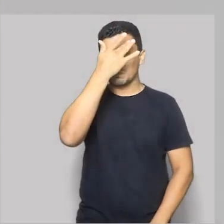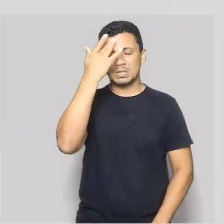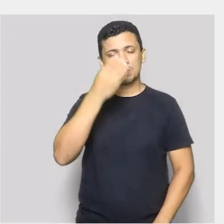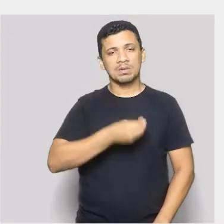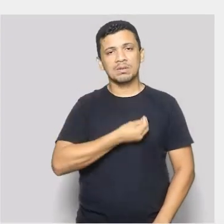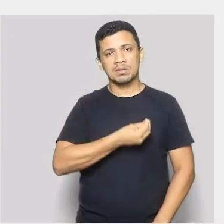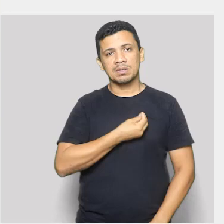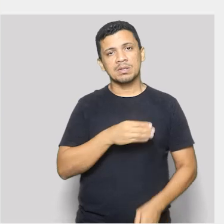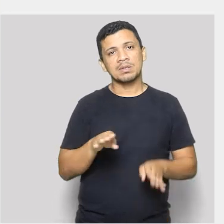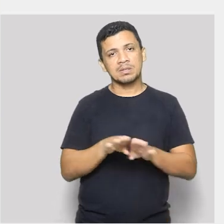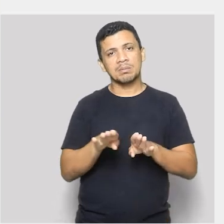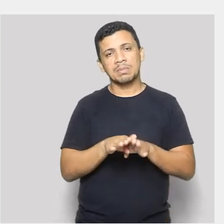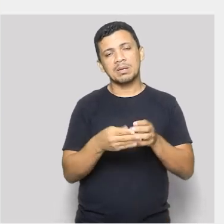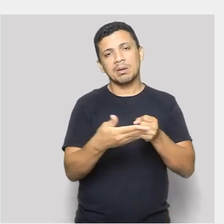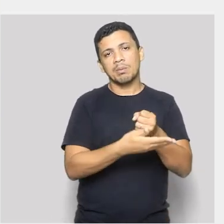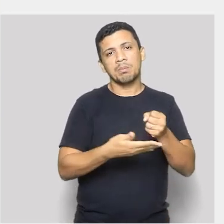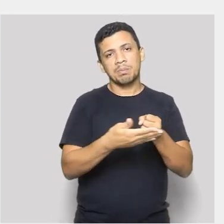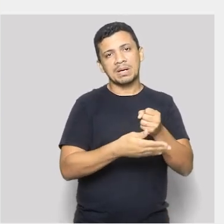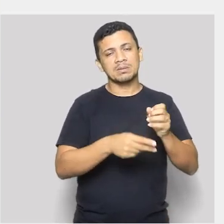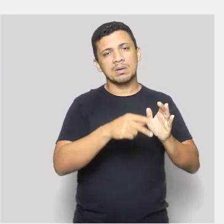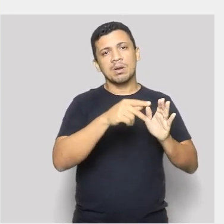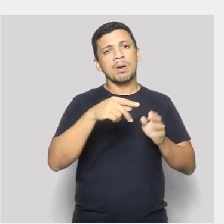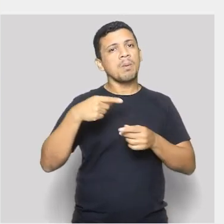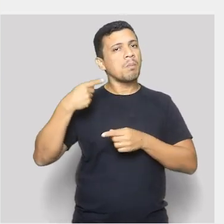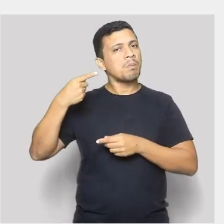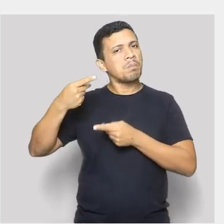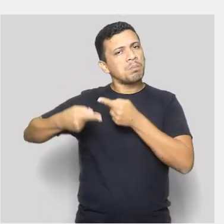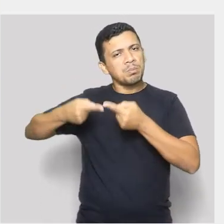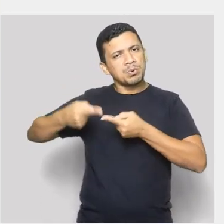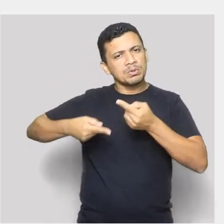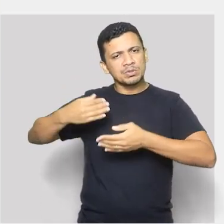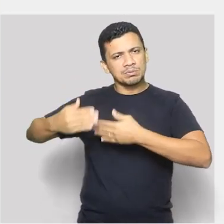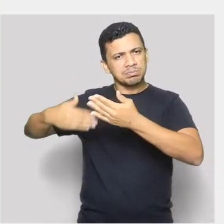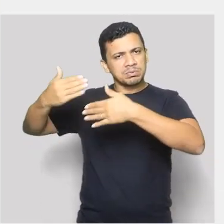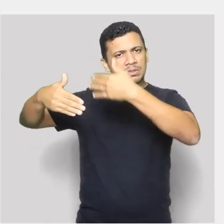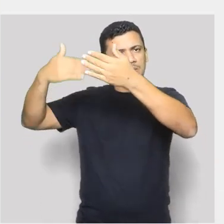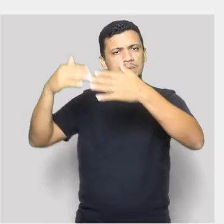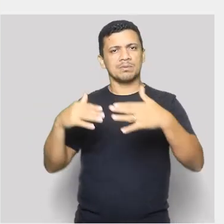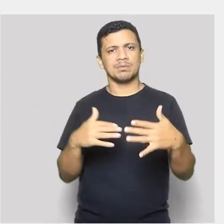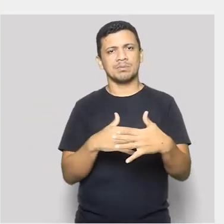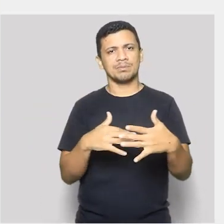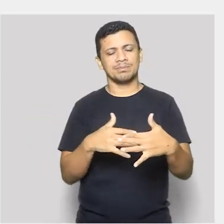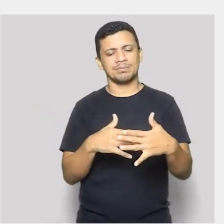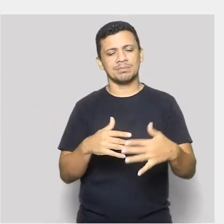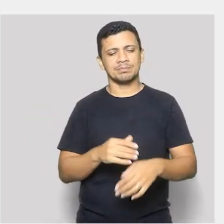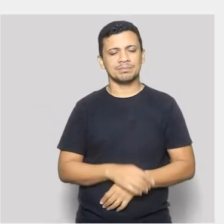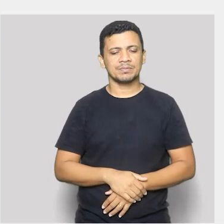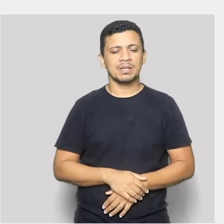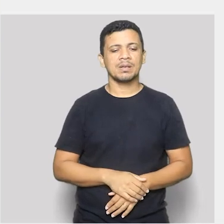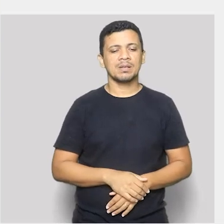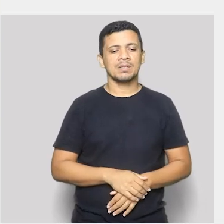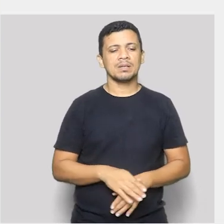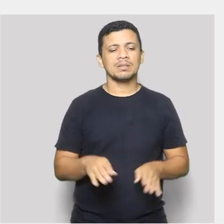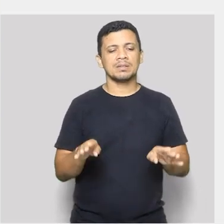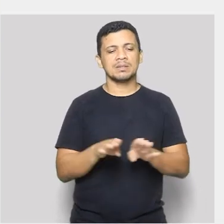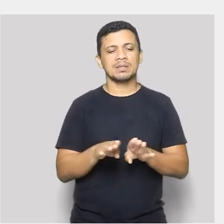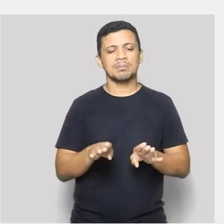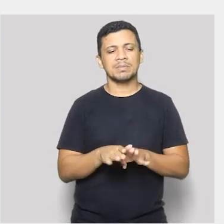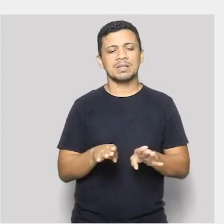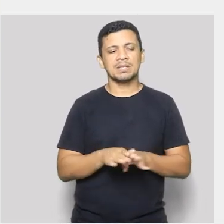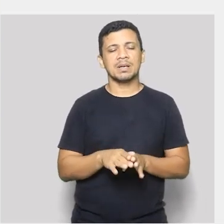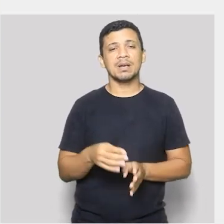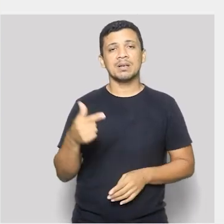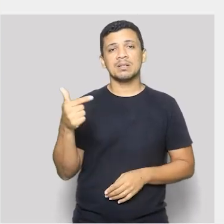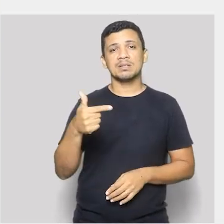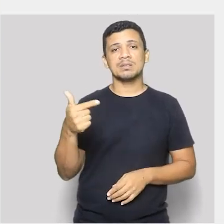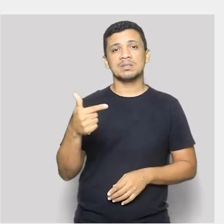instrumentos básicos da política de desenvolvimento de expansão urbana. E aí, o parágrafo 2º também vai dizer dessa lei que a